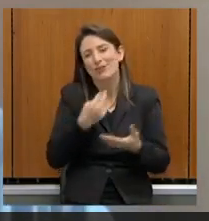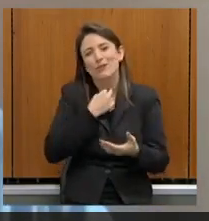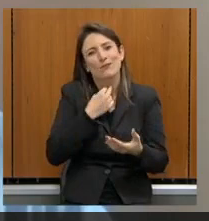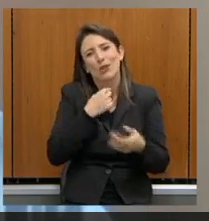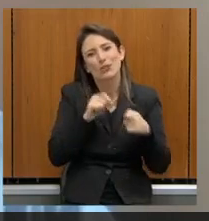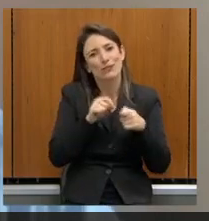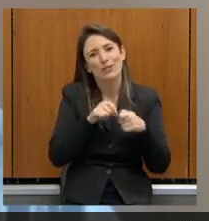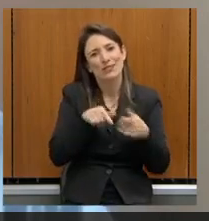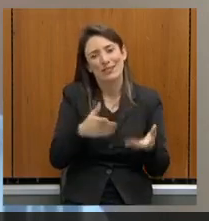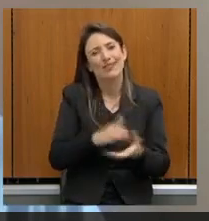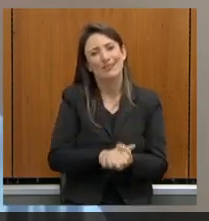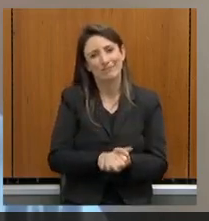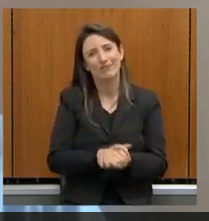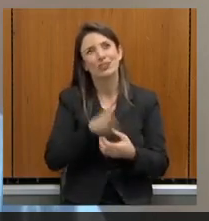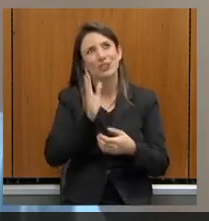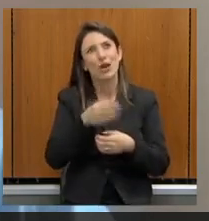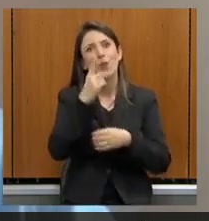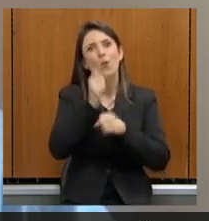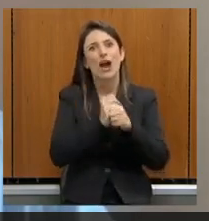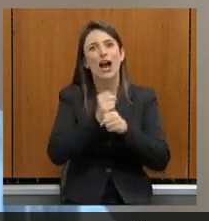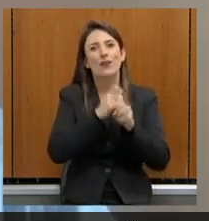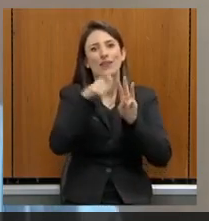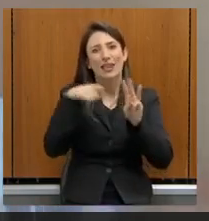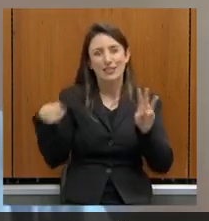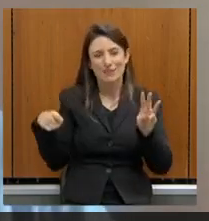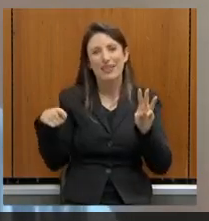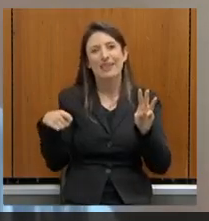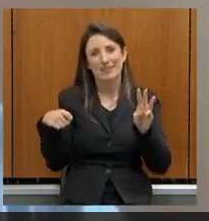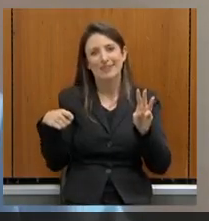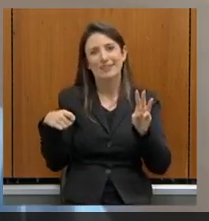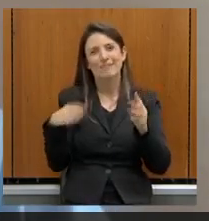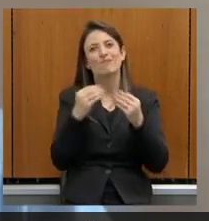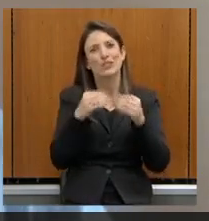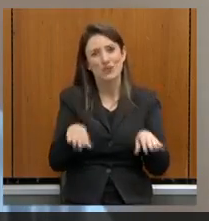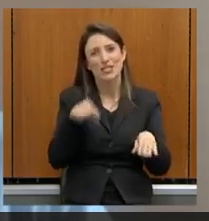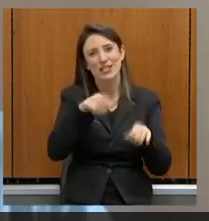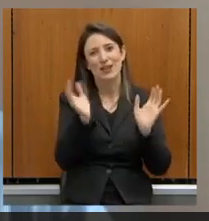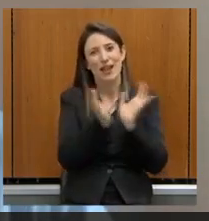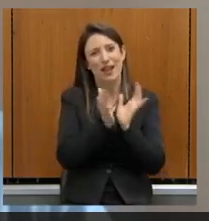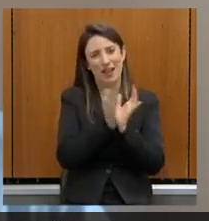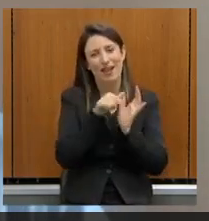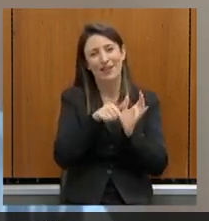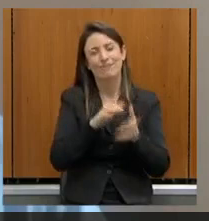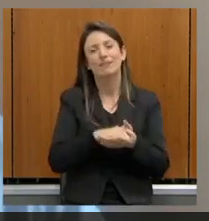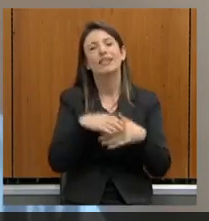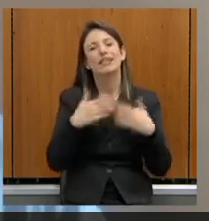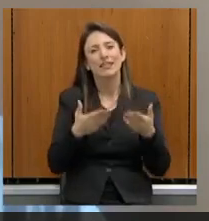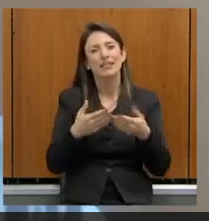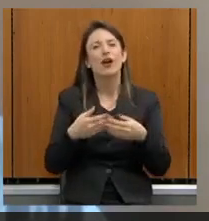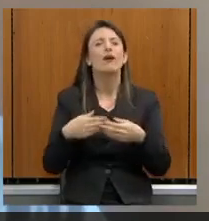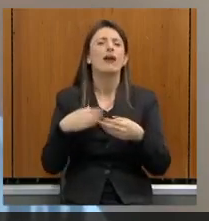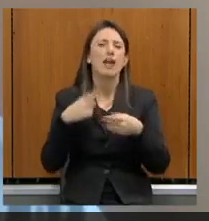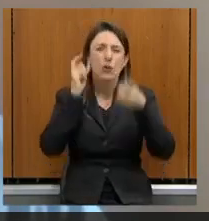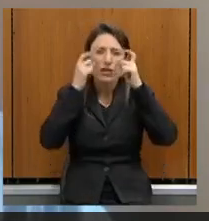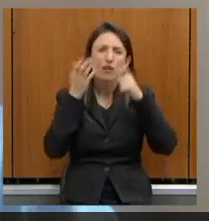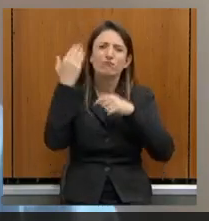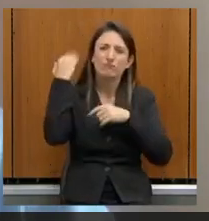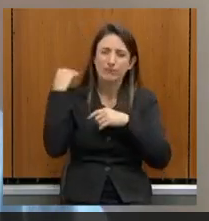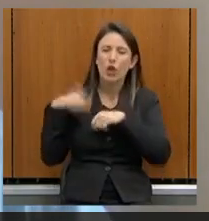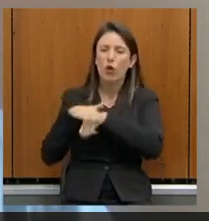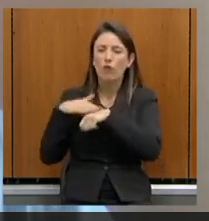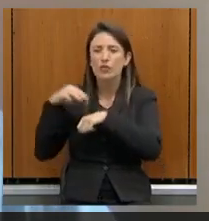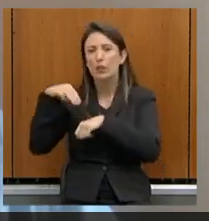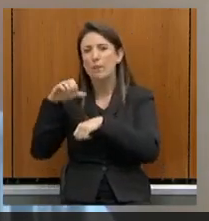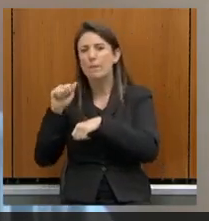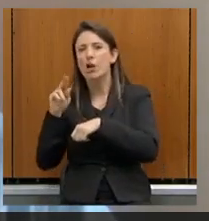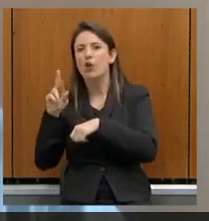há um ano e três meses, então, eu costumo dizer, eu falava isso com o Mauro Tramonte na nossa última reunião, a questão